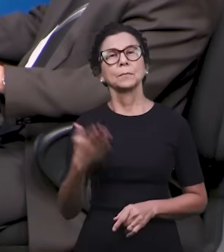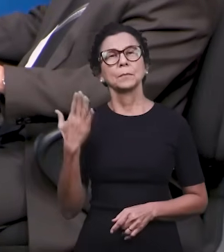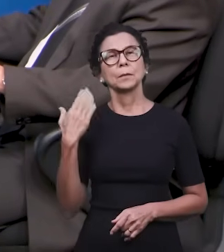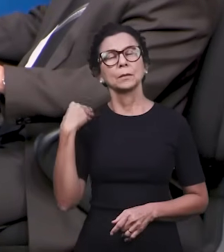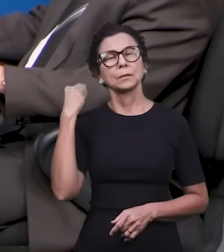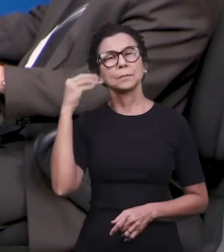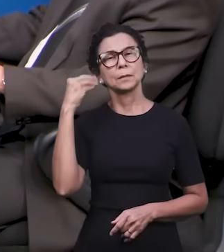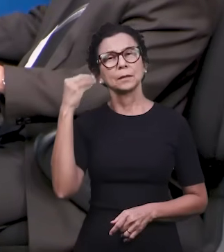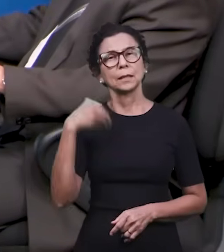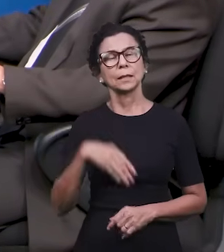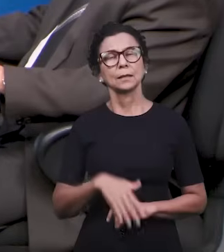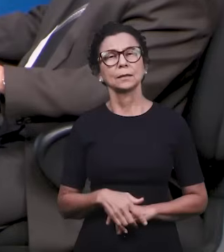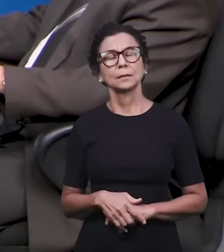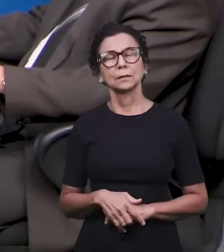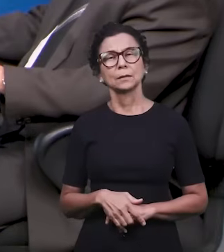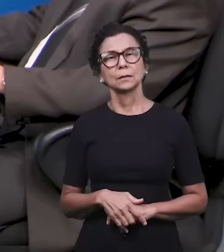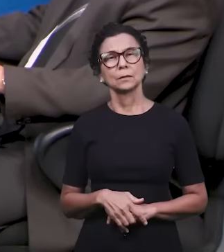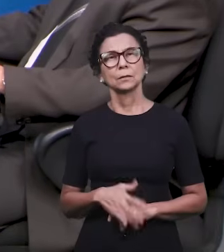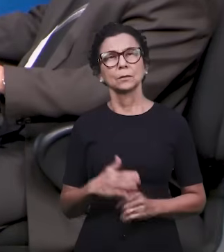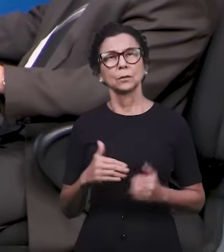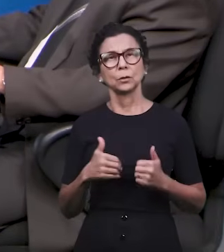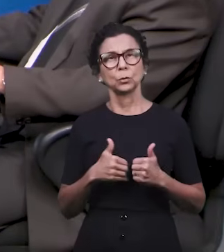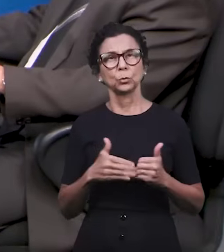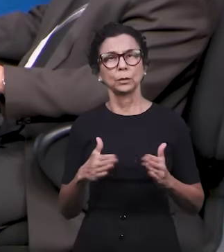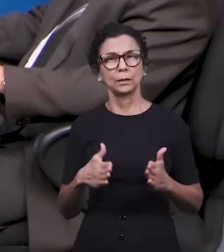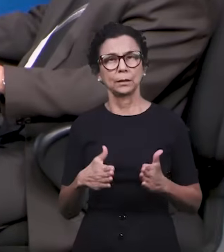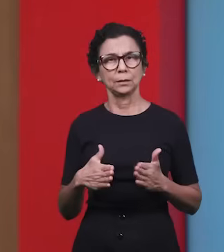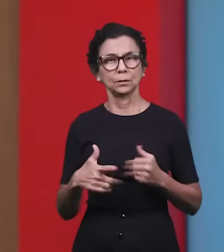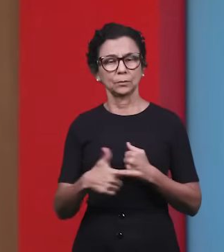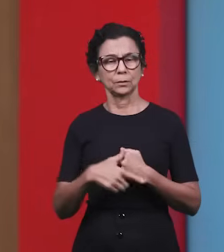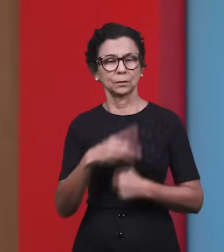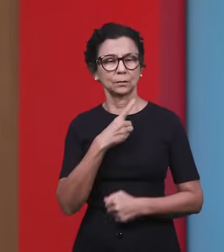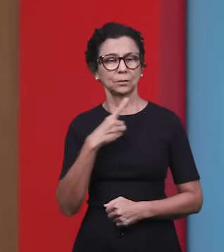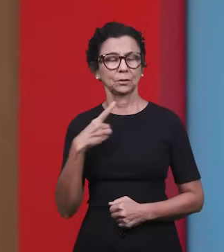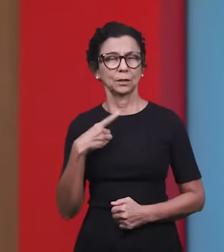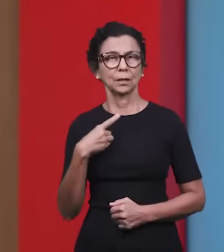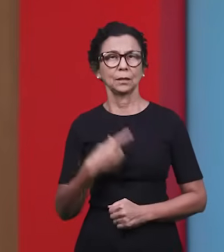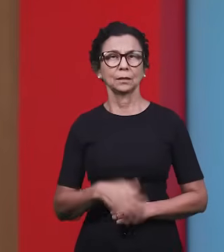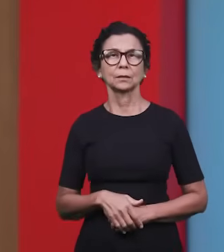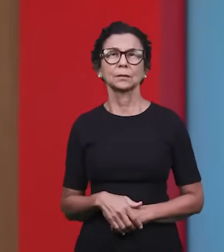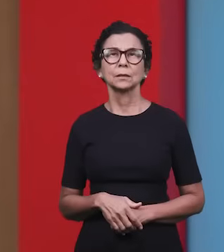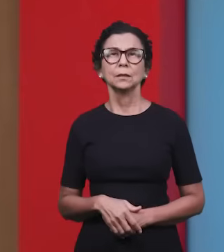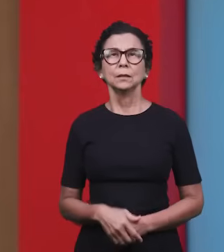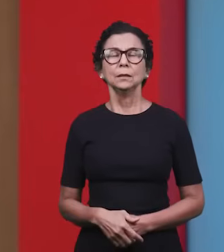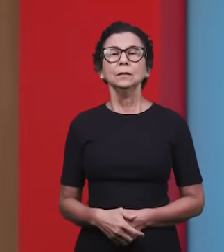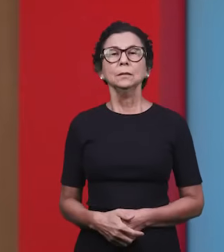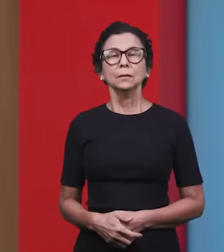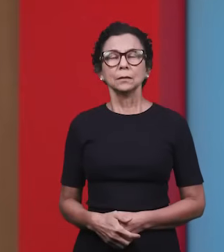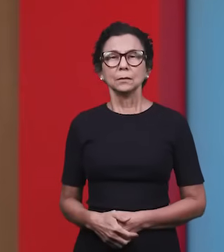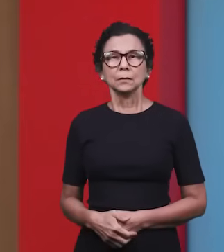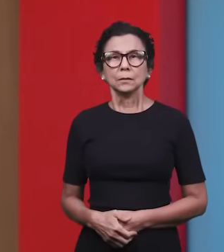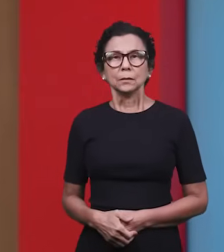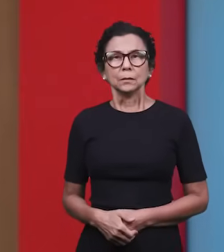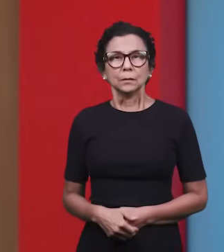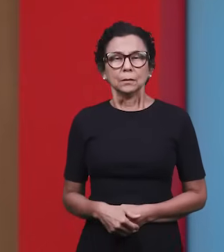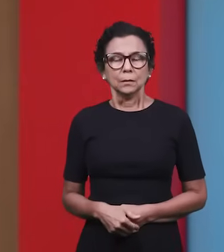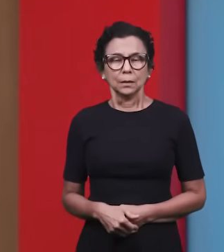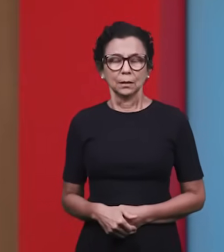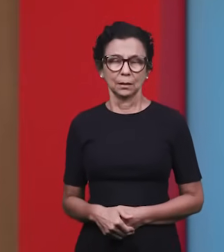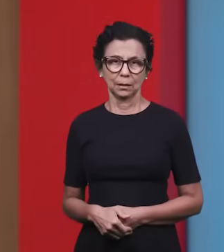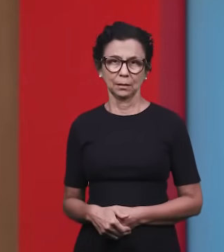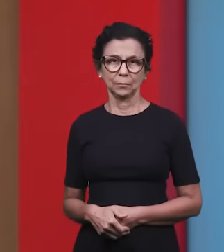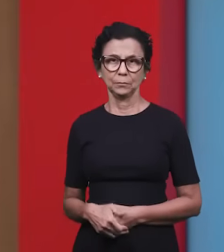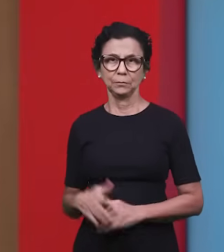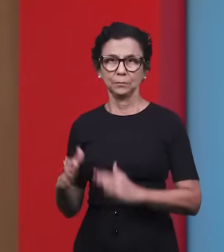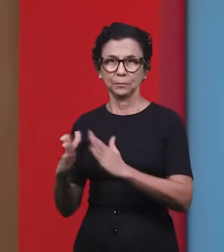diácono, me permita contar essa experiência. Os diáconos da igreja que eu estava ali como diácono,